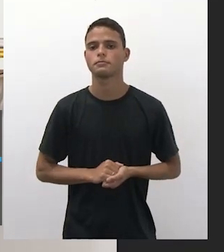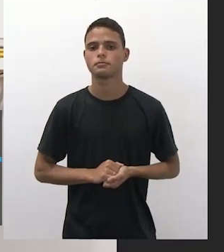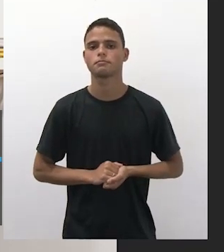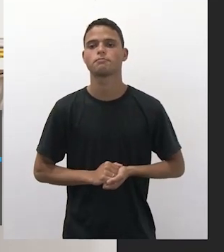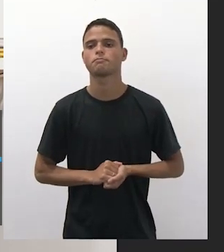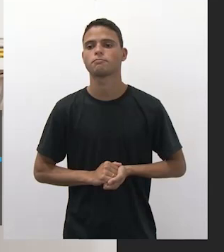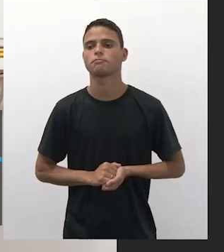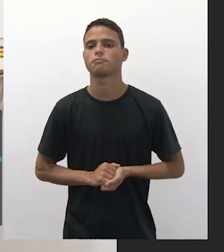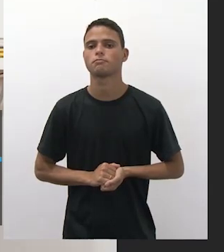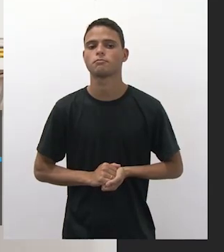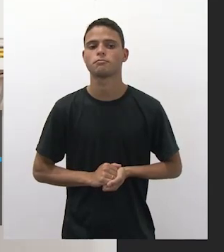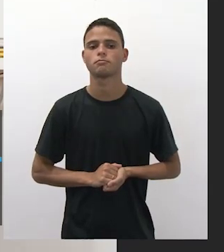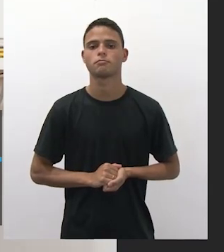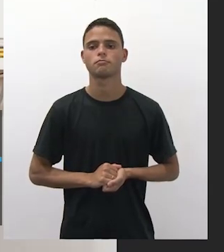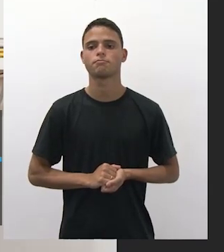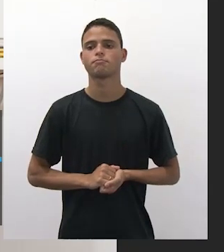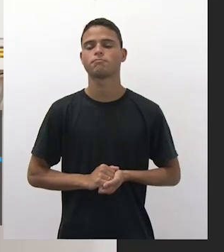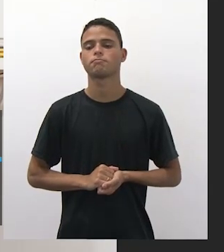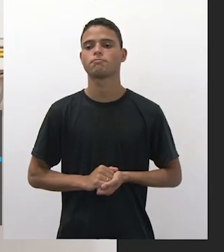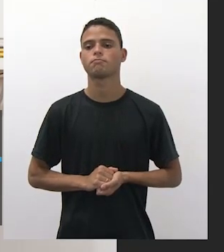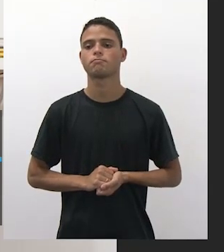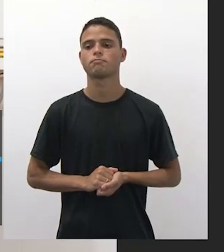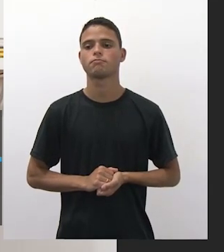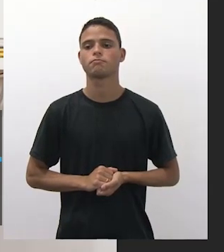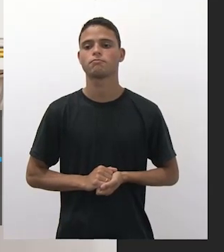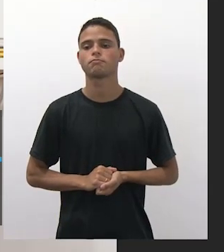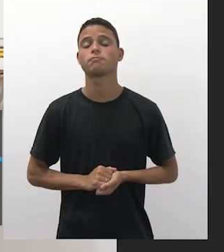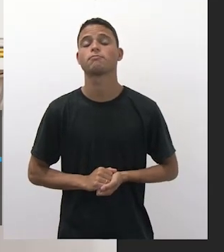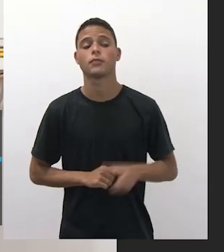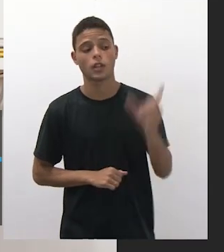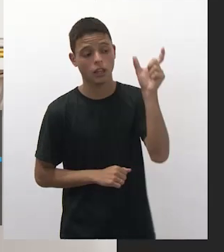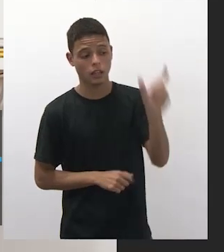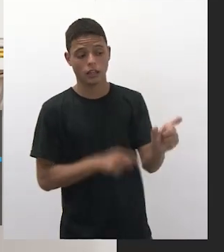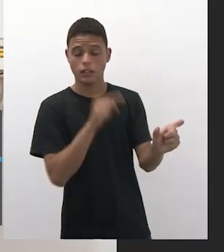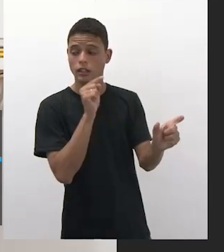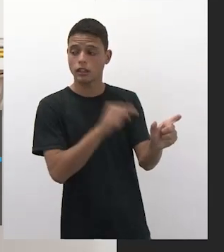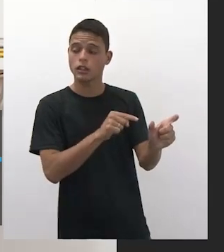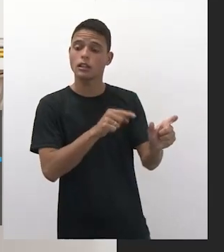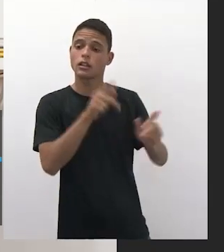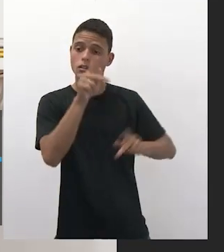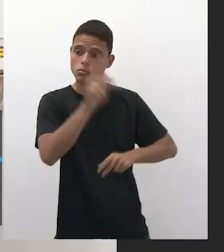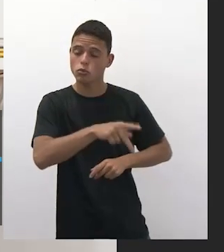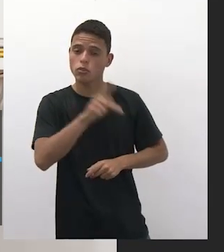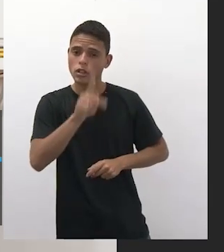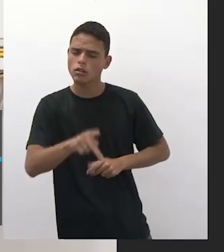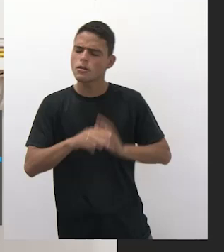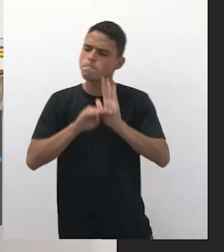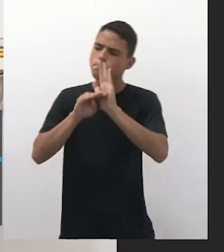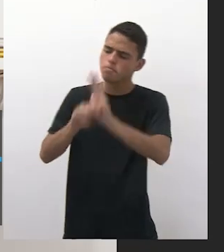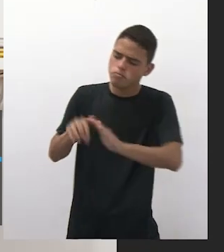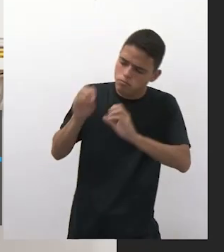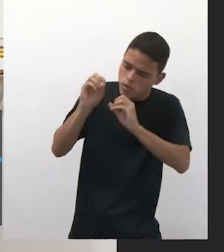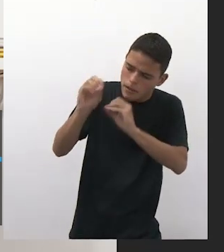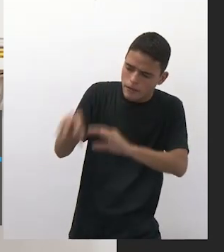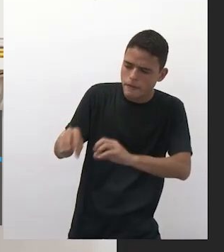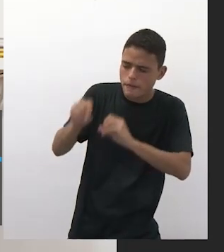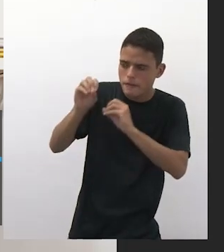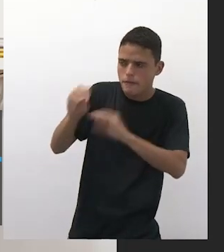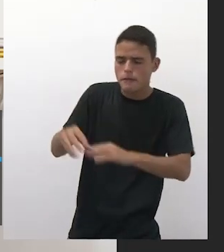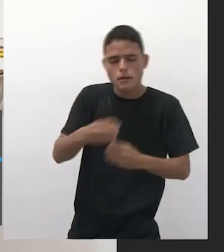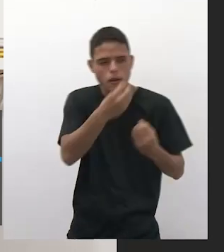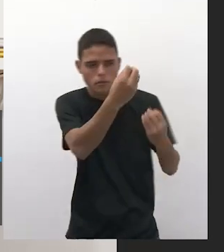forma, assim, muito, muito única. Ela conseguia